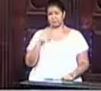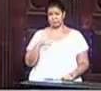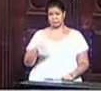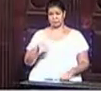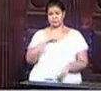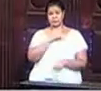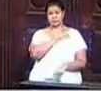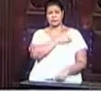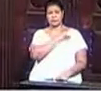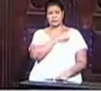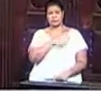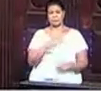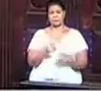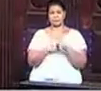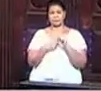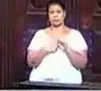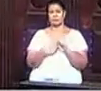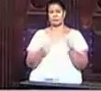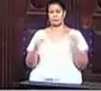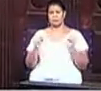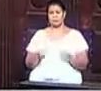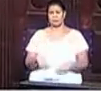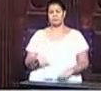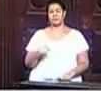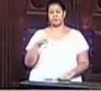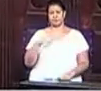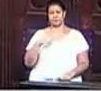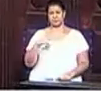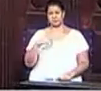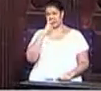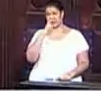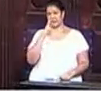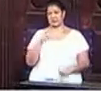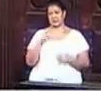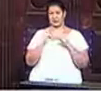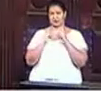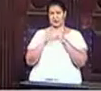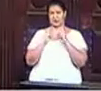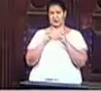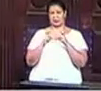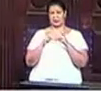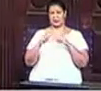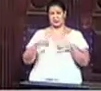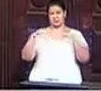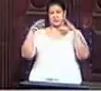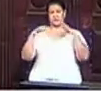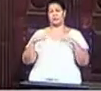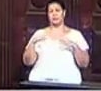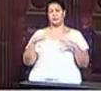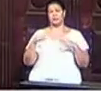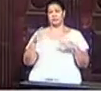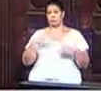Rio de Janeiro nessa crise virou um verdadeiro trem fantasma. A cada curva a gente leva